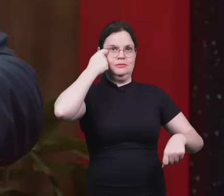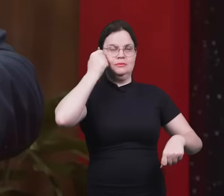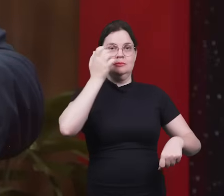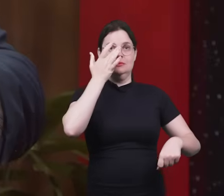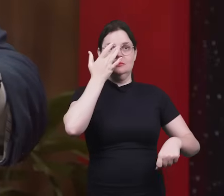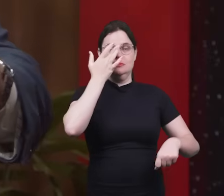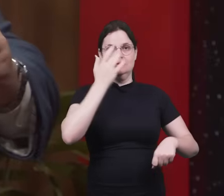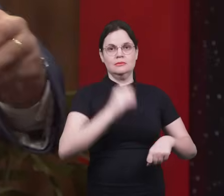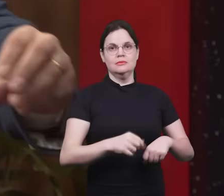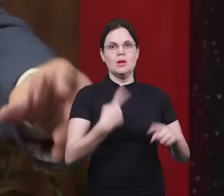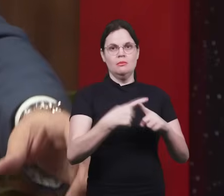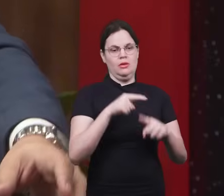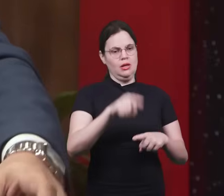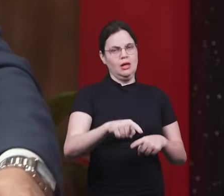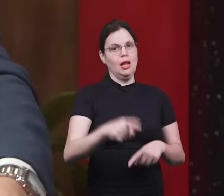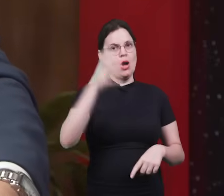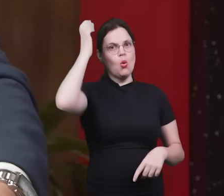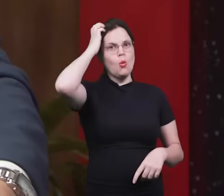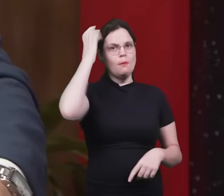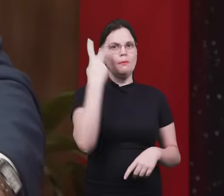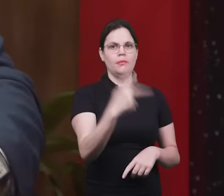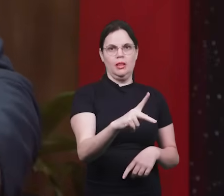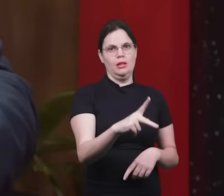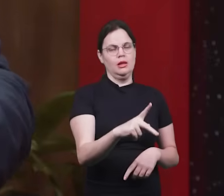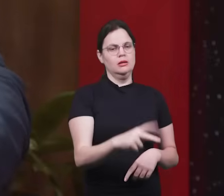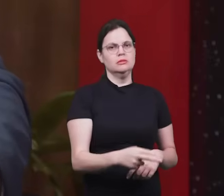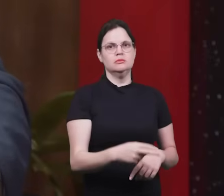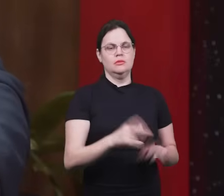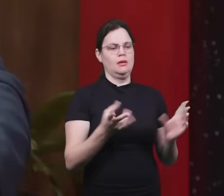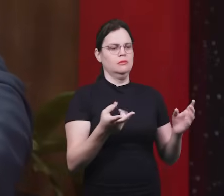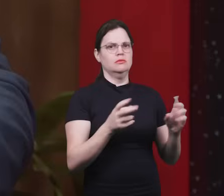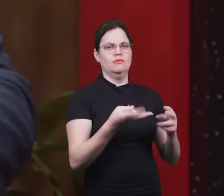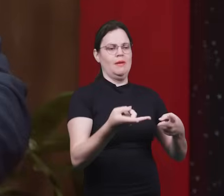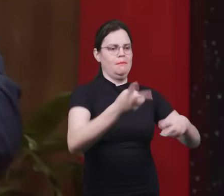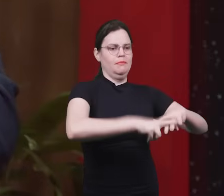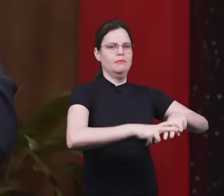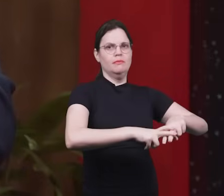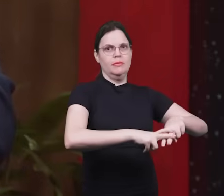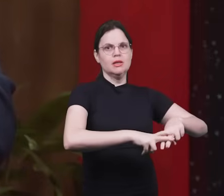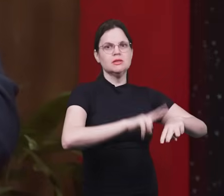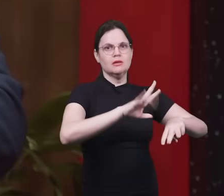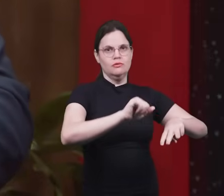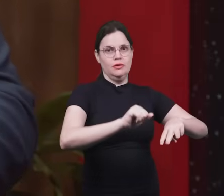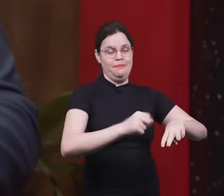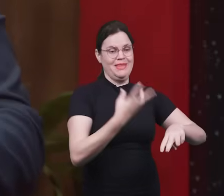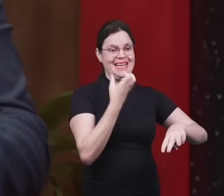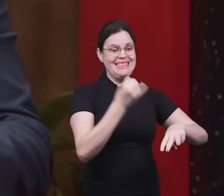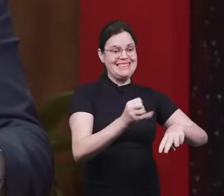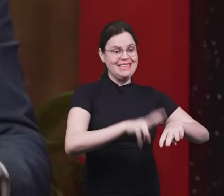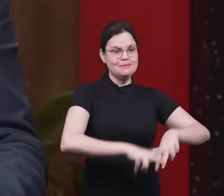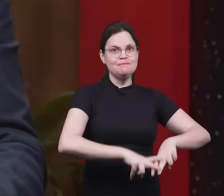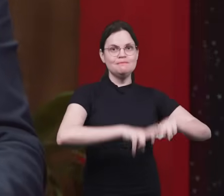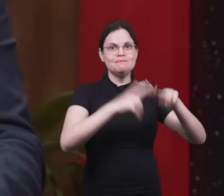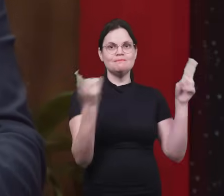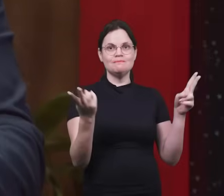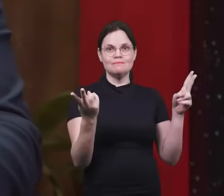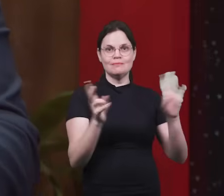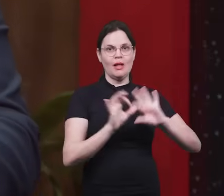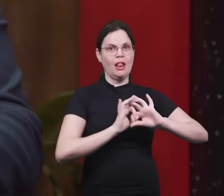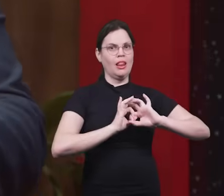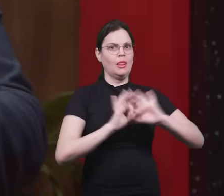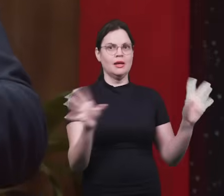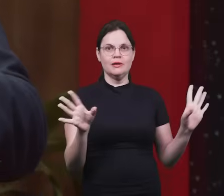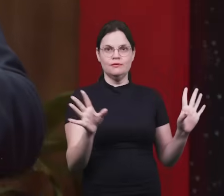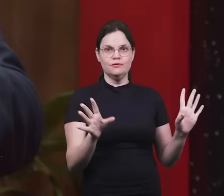que ali houve condenação para ela. Era culpada, né? Ela era culpada. Quando a pessoa era absolvida, ou